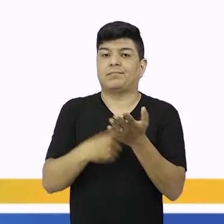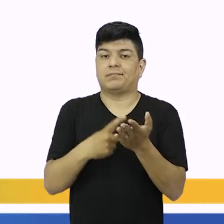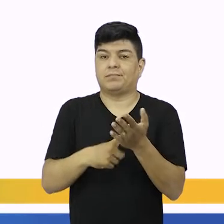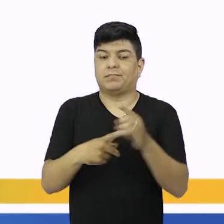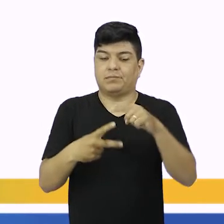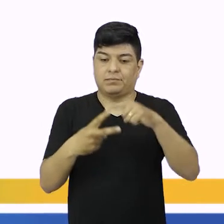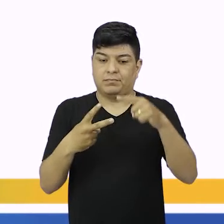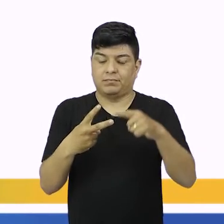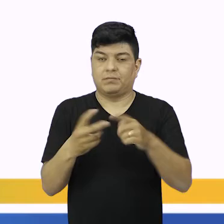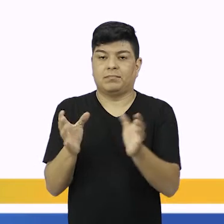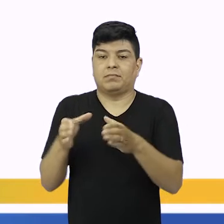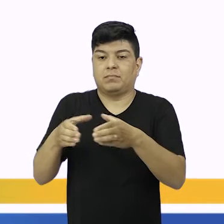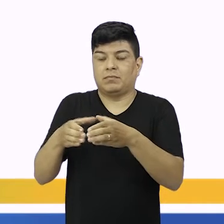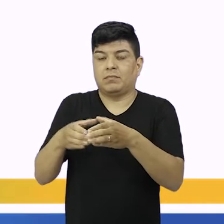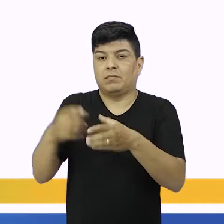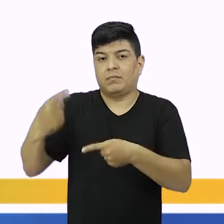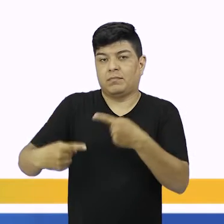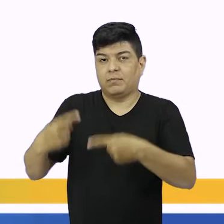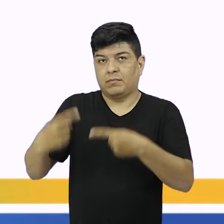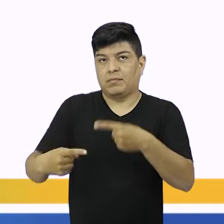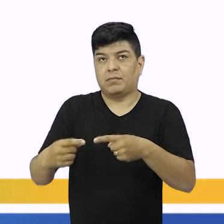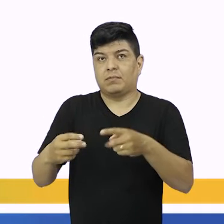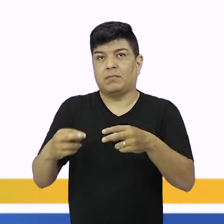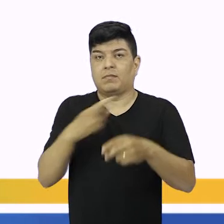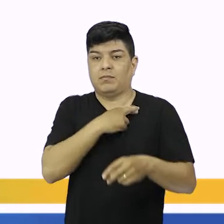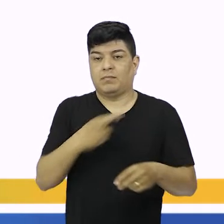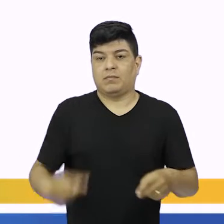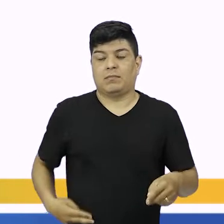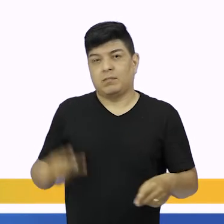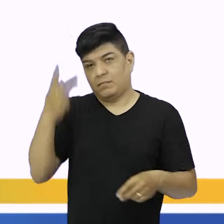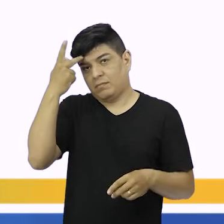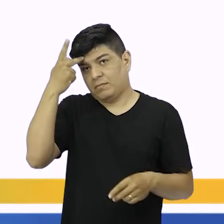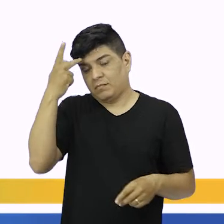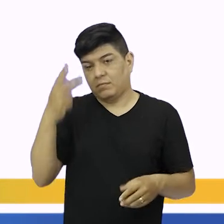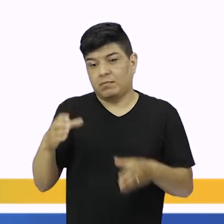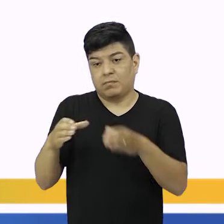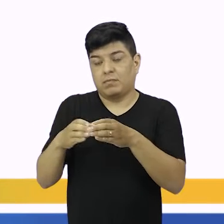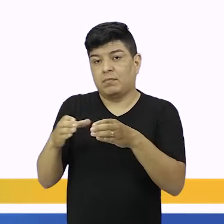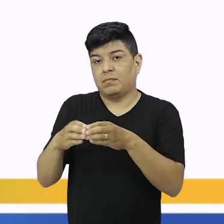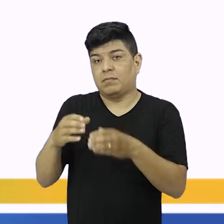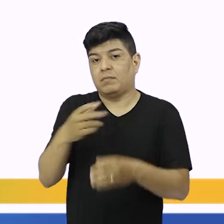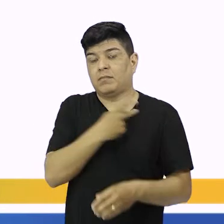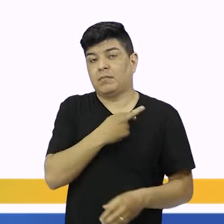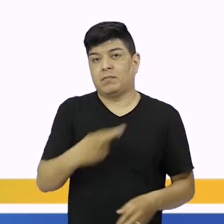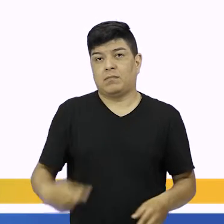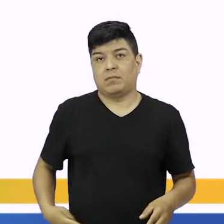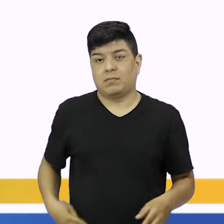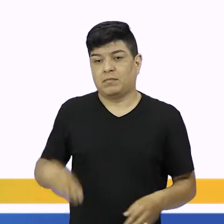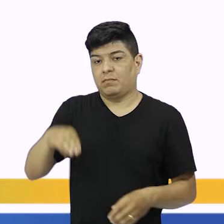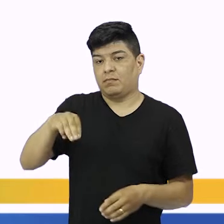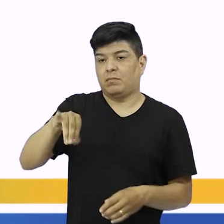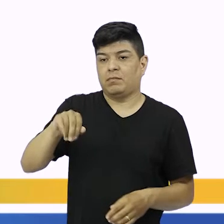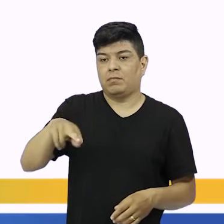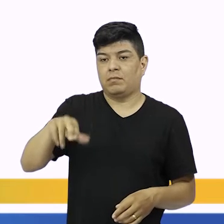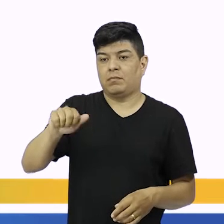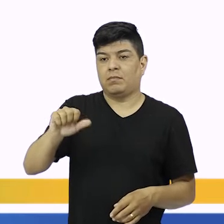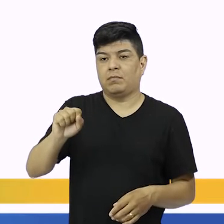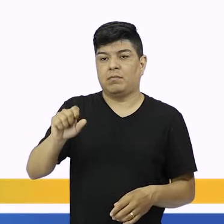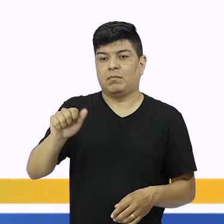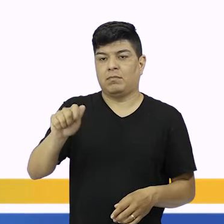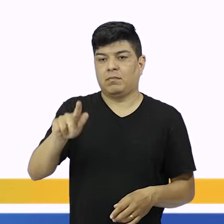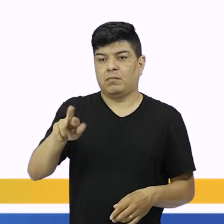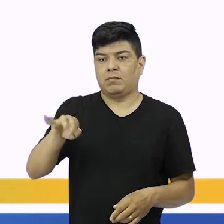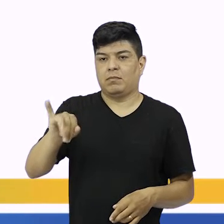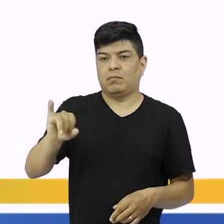dois partidos, né, Partido Republicano Paulista e Partido Republicano de Minas Gerais, aí, característica desse período. Durante